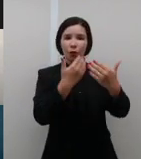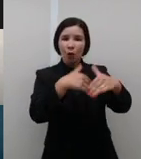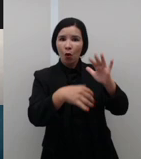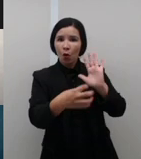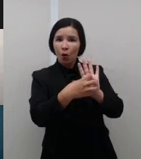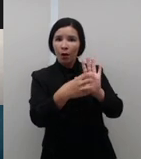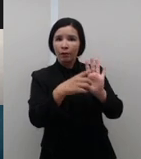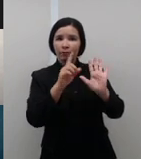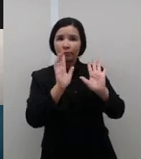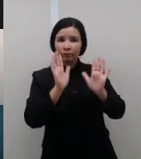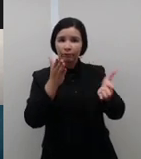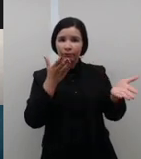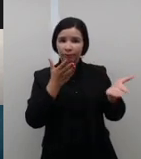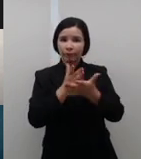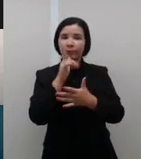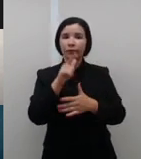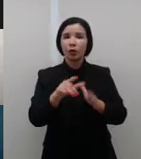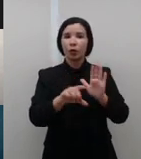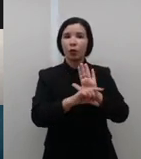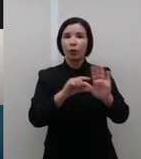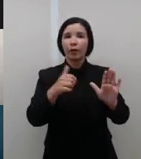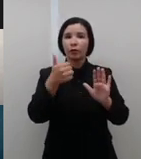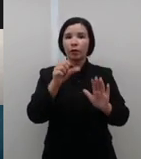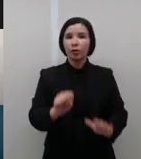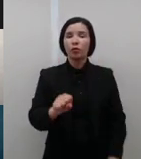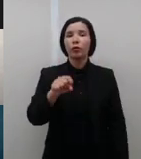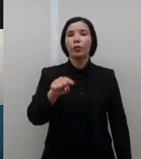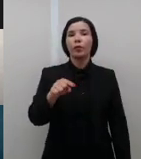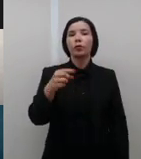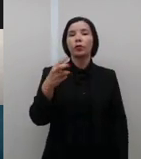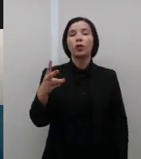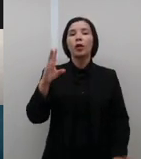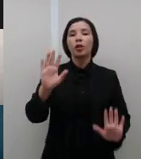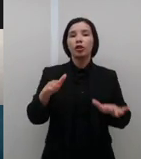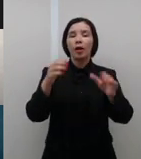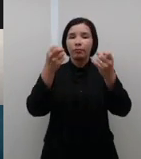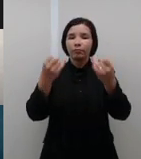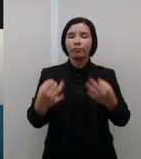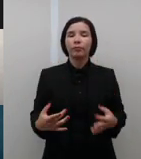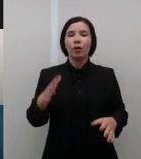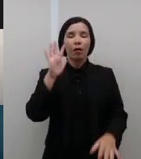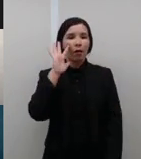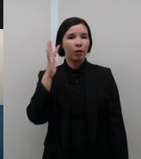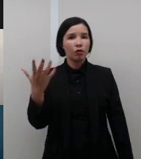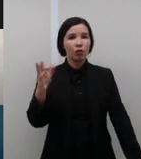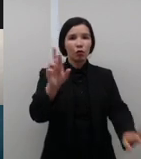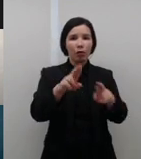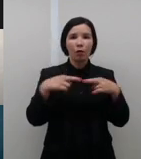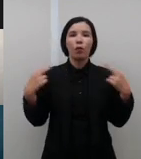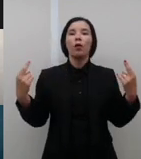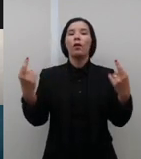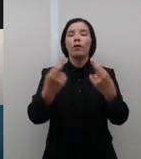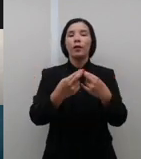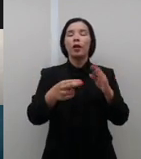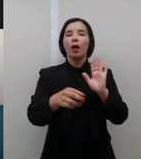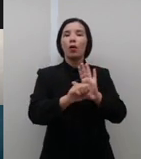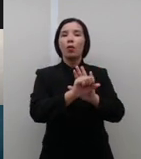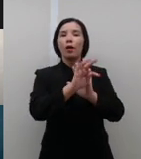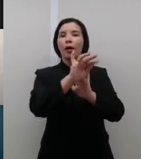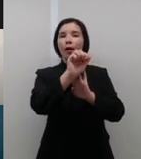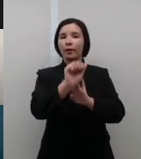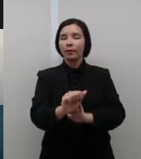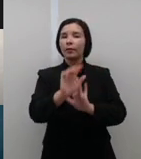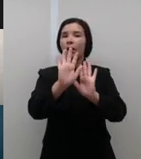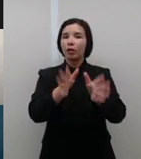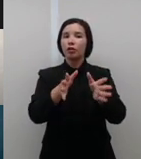de acordo com o item 18.12, acima indicado, realizou reunião conforme a ata da comissão, deliberando